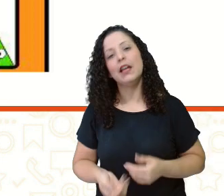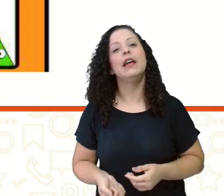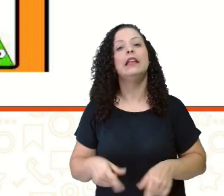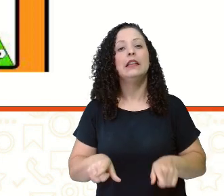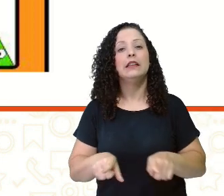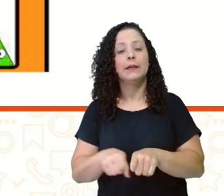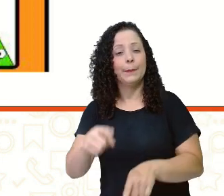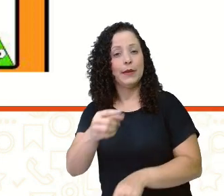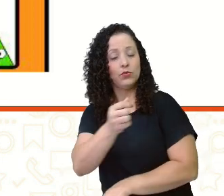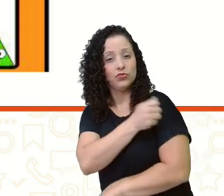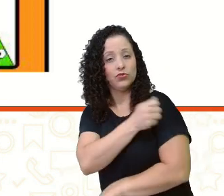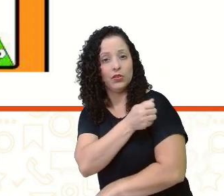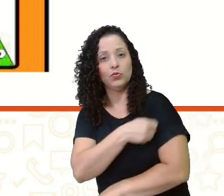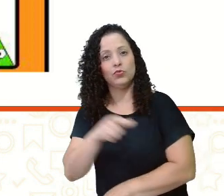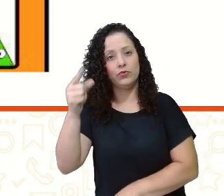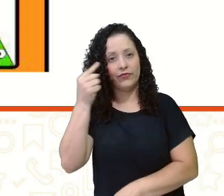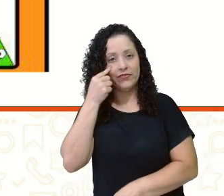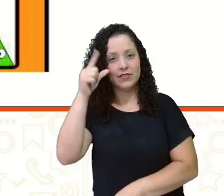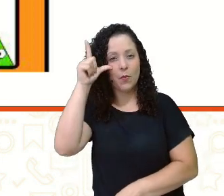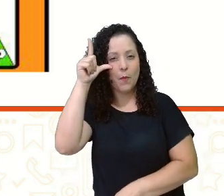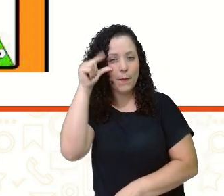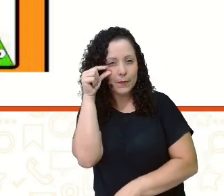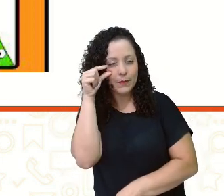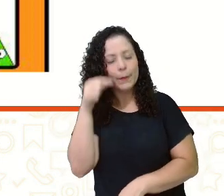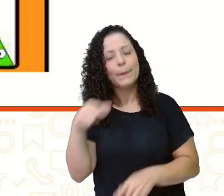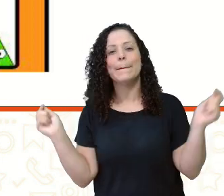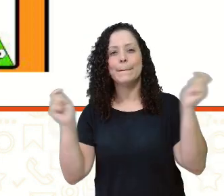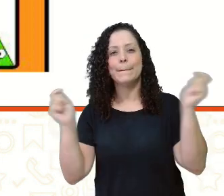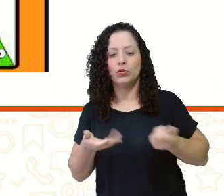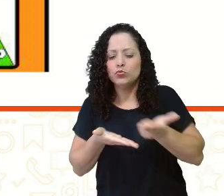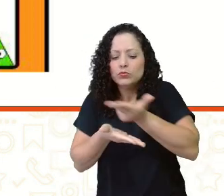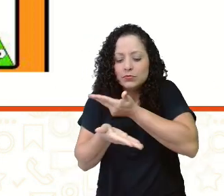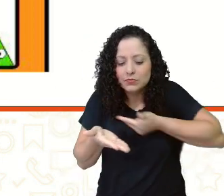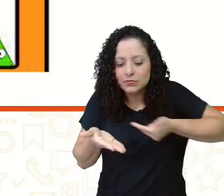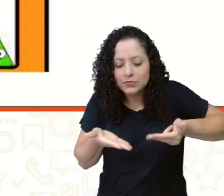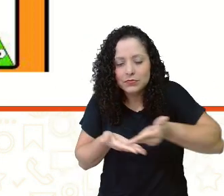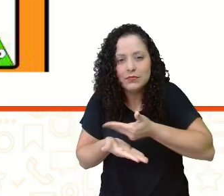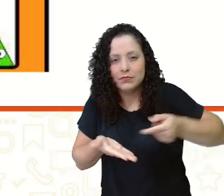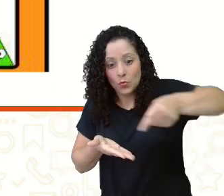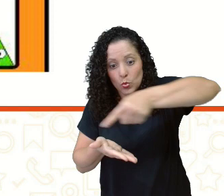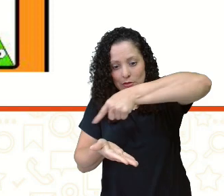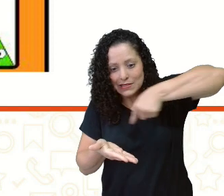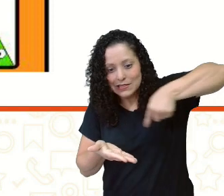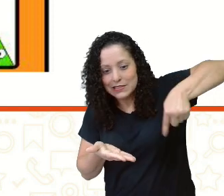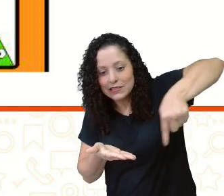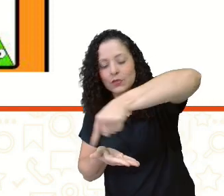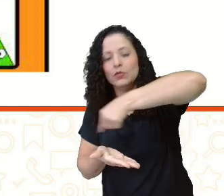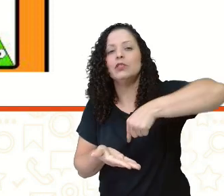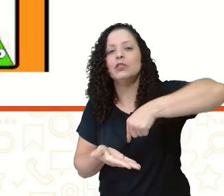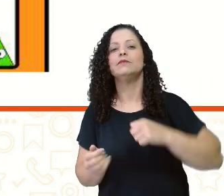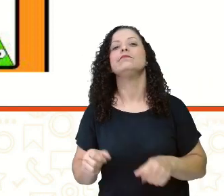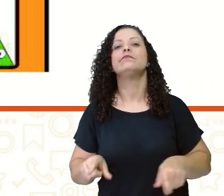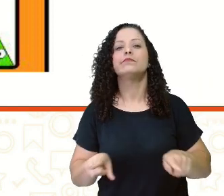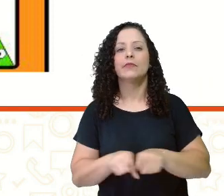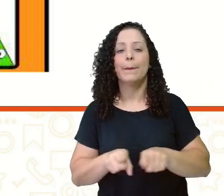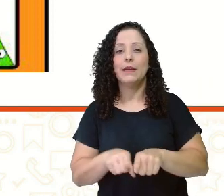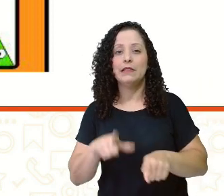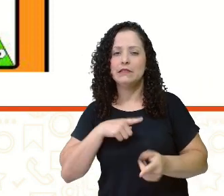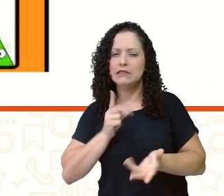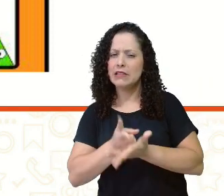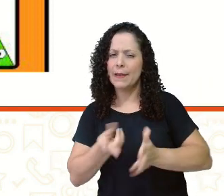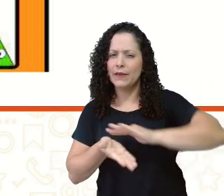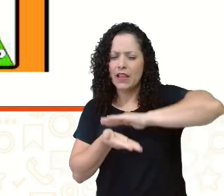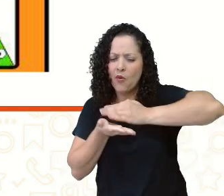pode representar o círculo em forma de desenho. Lembrando que é importante a gente envolver essas representações com relevo,